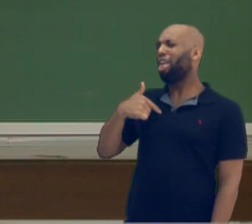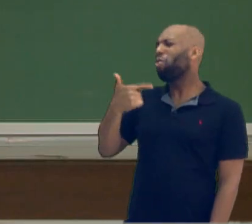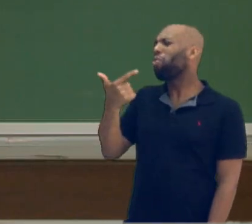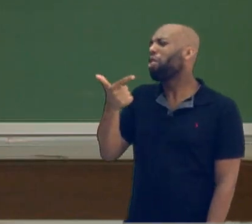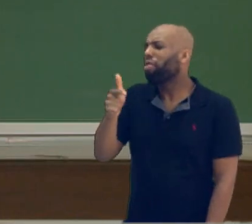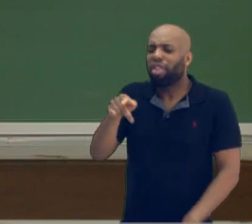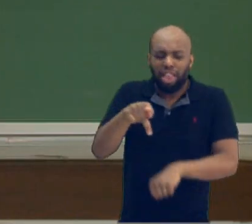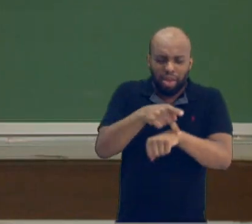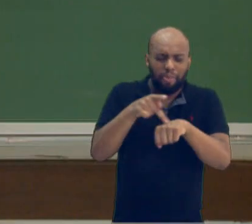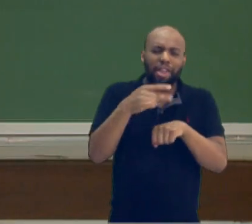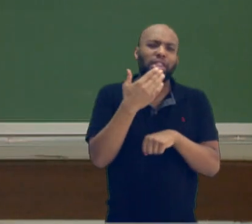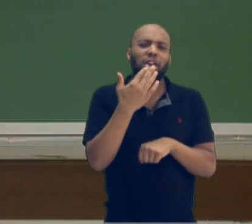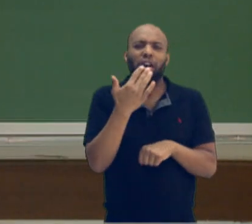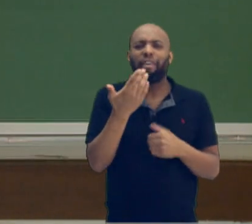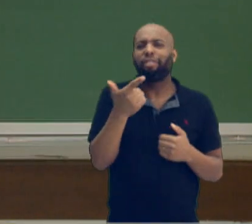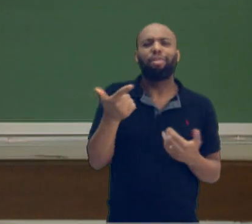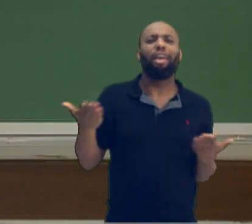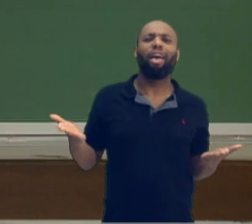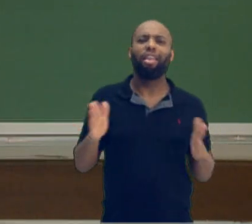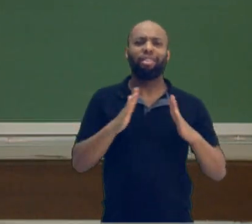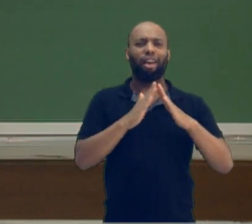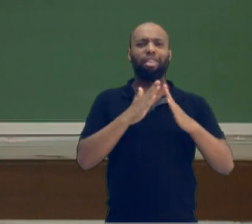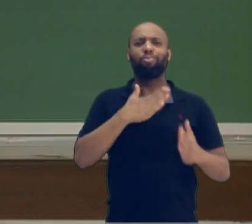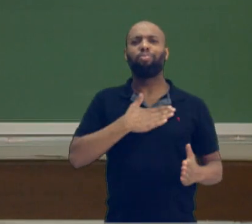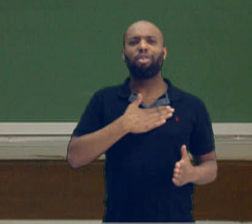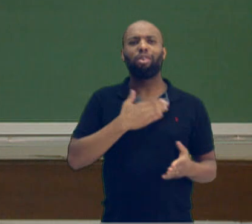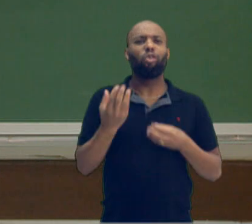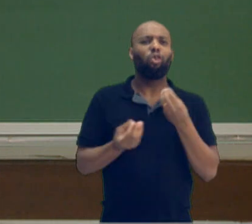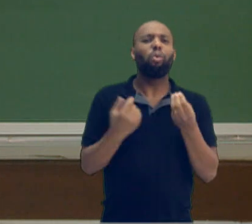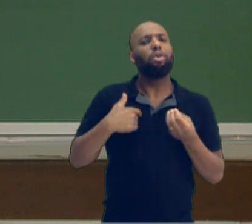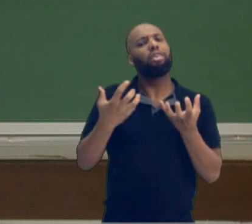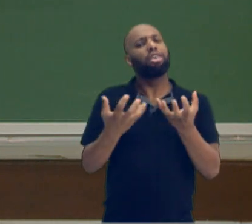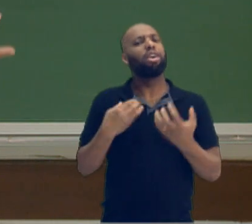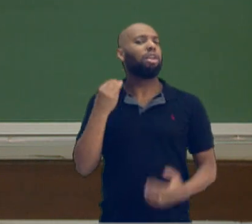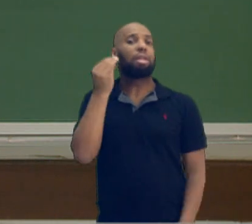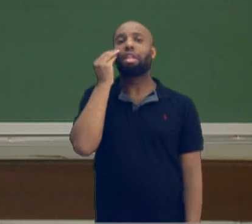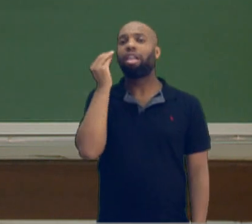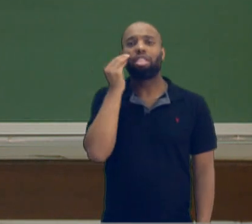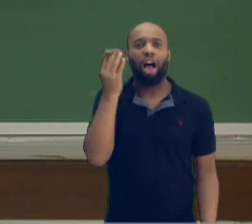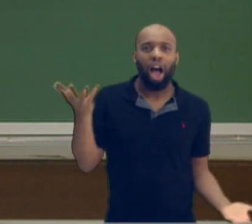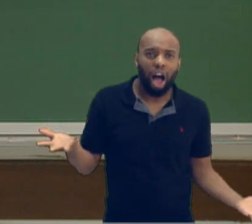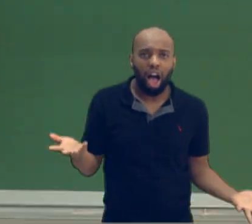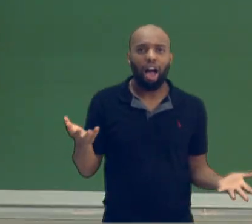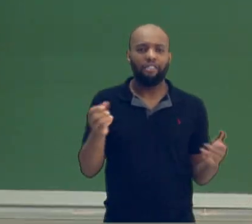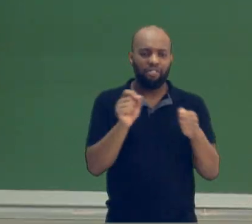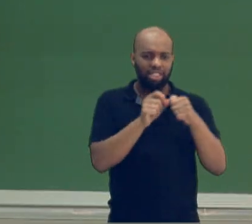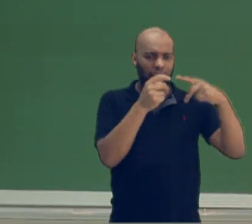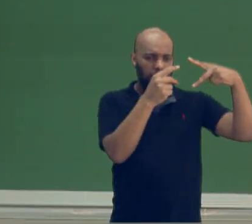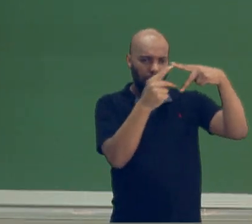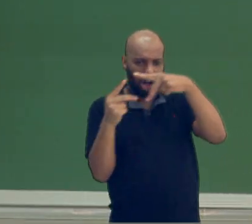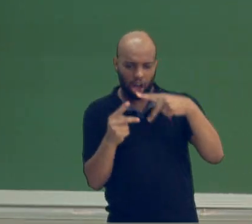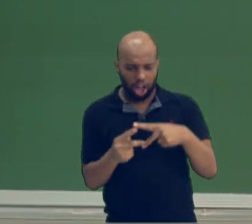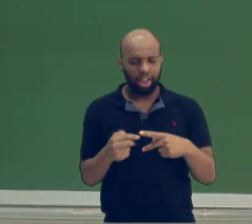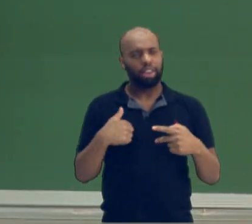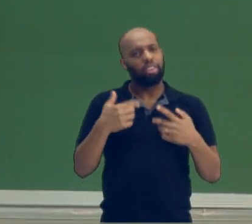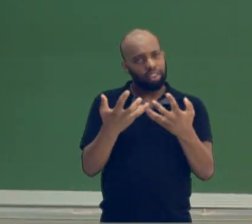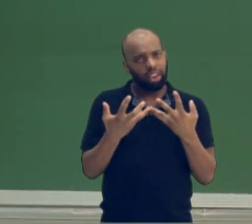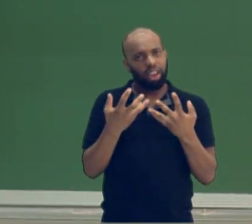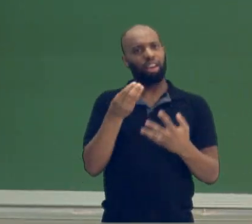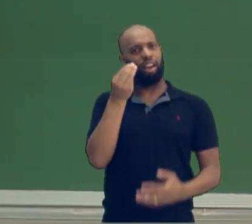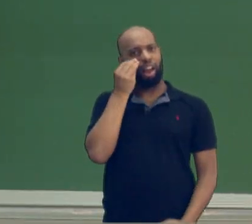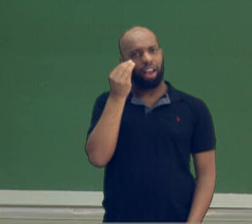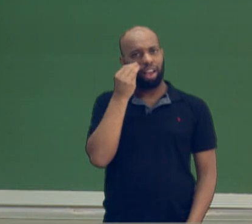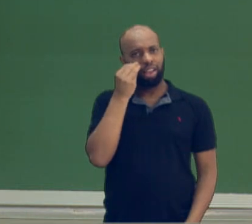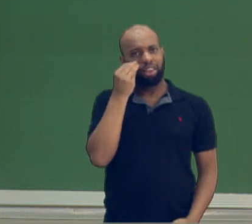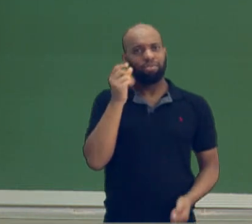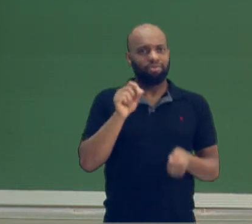pedrinhas coloridas ou conchas, enfim, na minha casa. Eu queria testar, né, um mosaico para ver se eu consigo